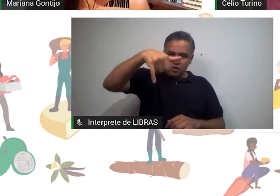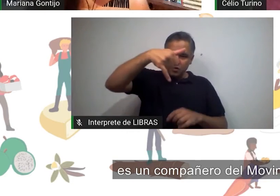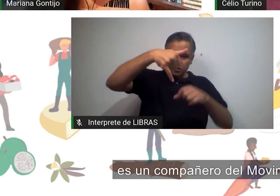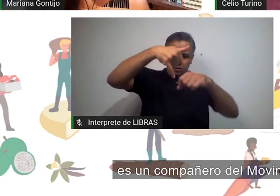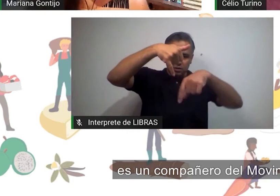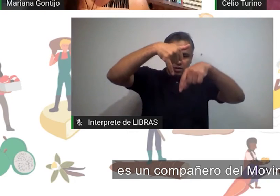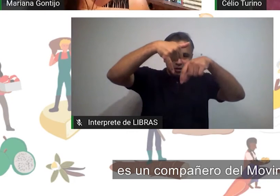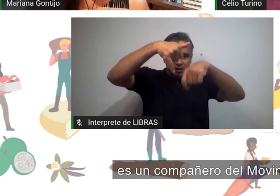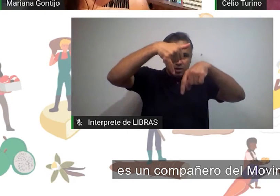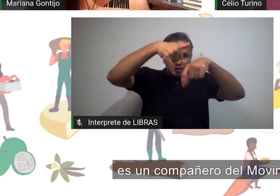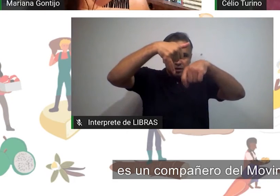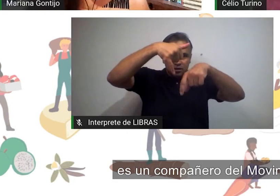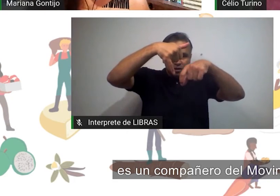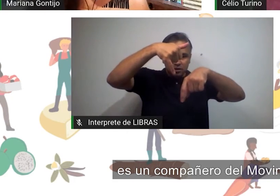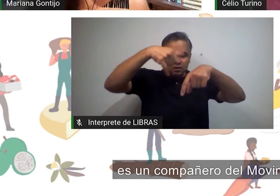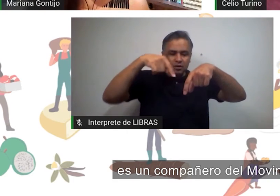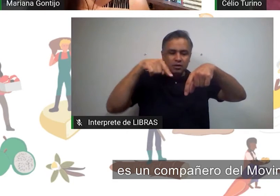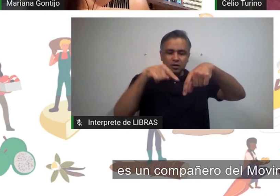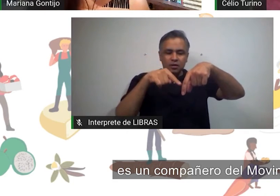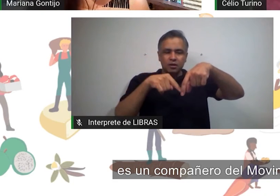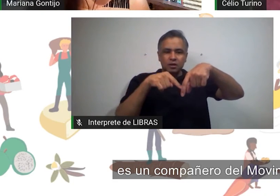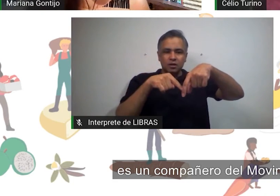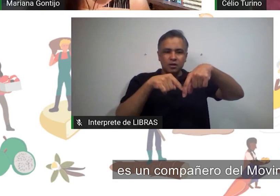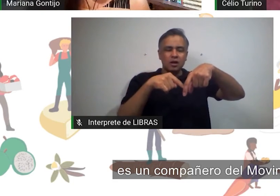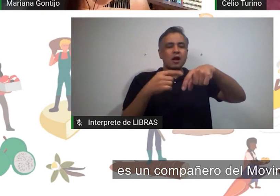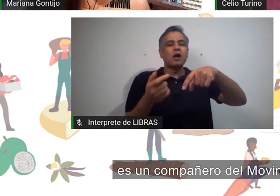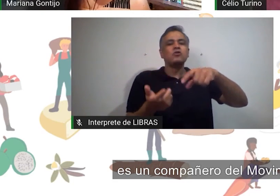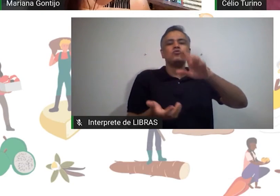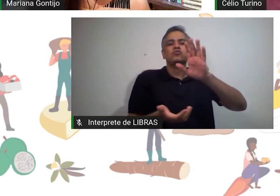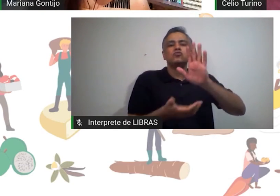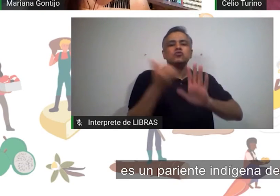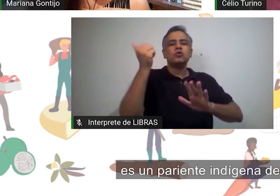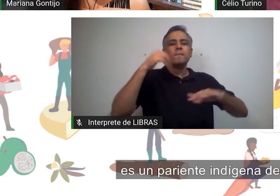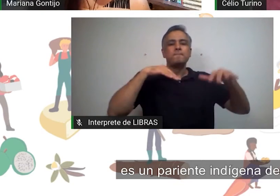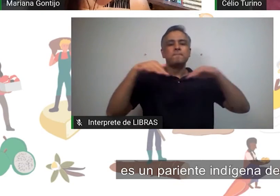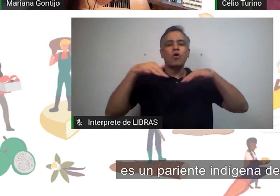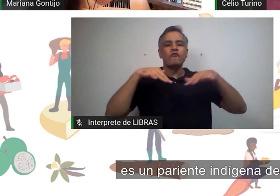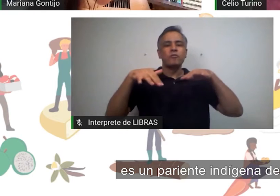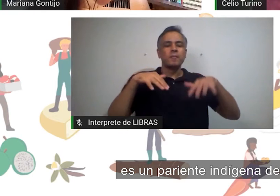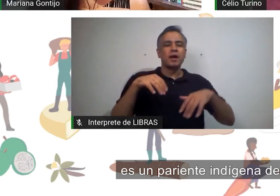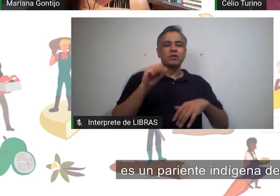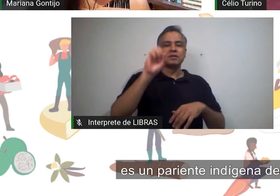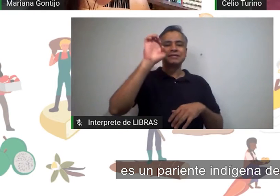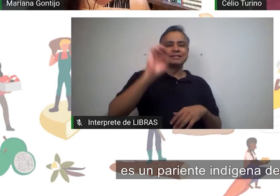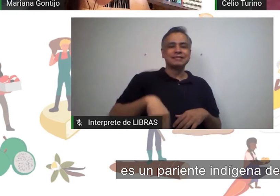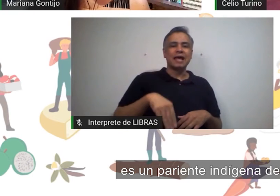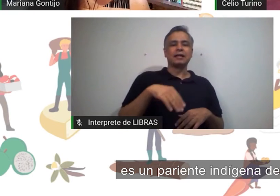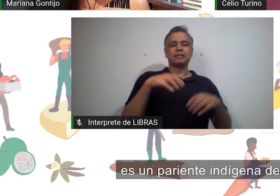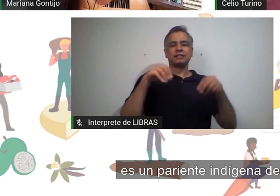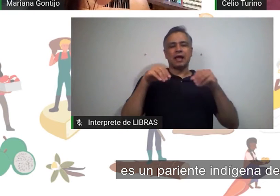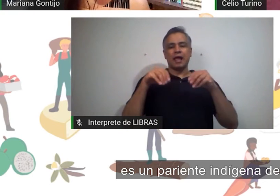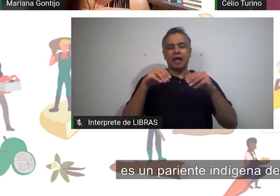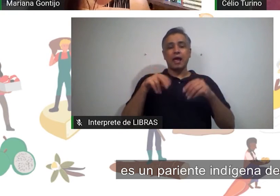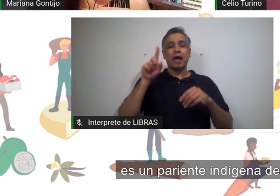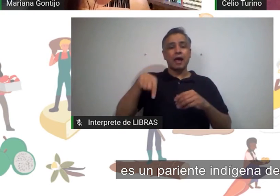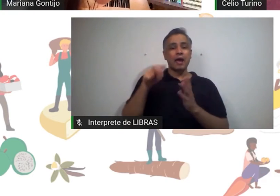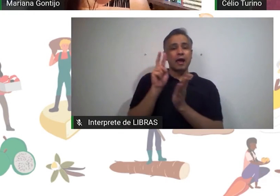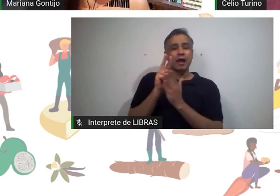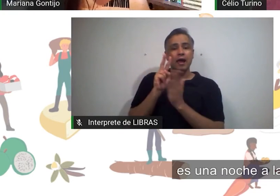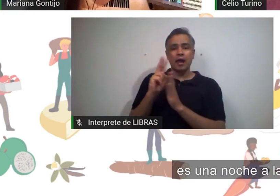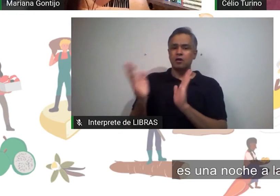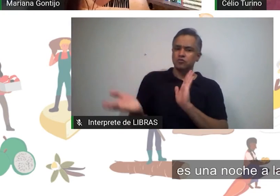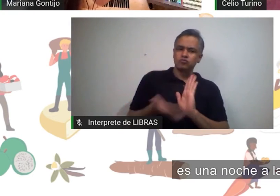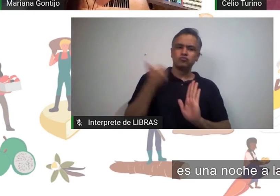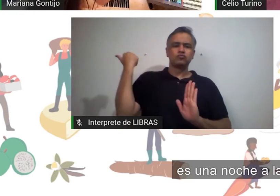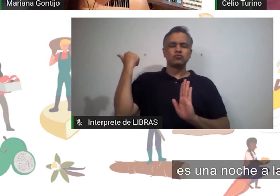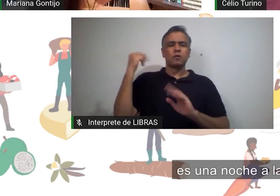panela é um companheiro tombado no campo do Movimento Sem Terra, é um parente indígena tombado pela grilagem,